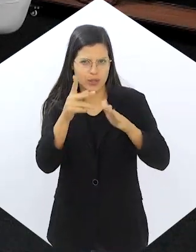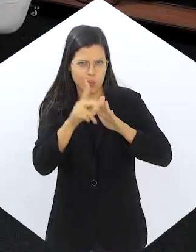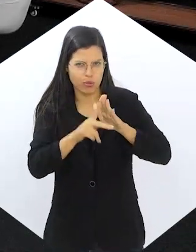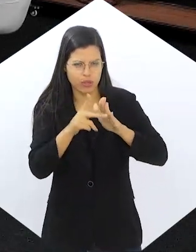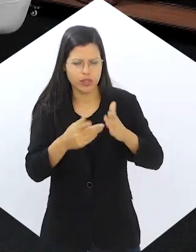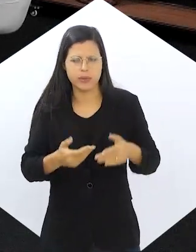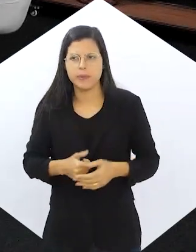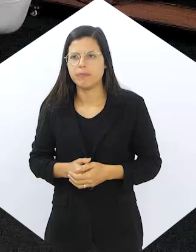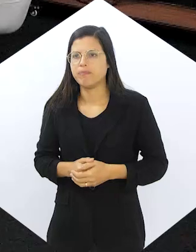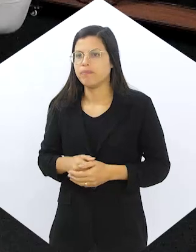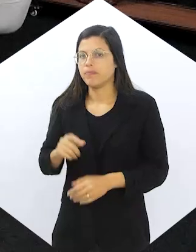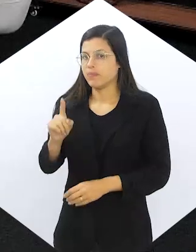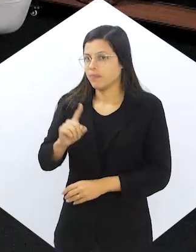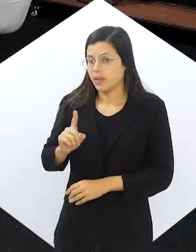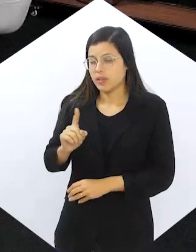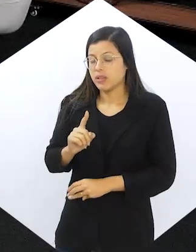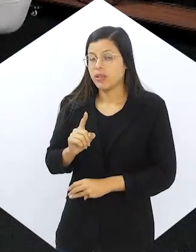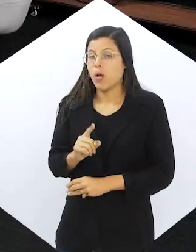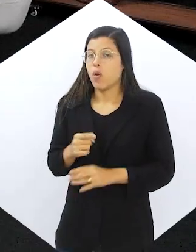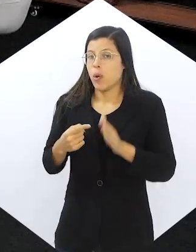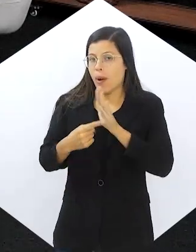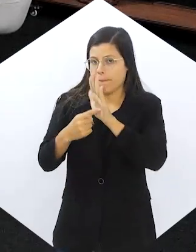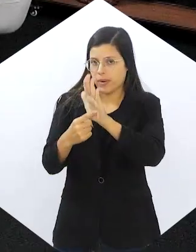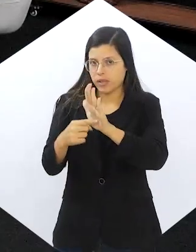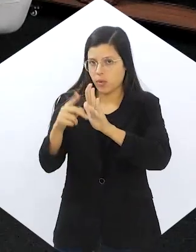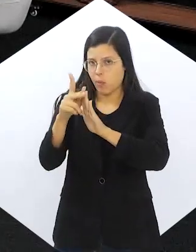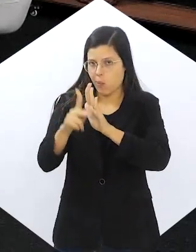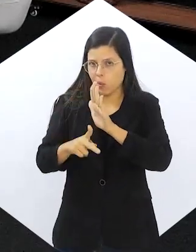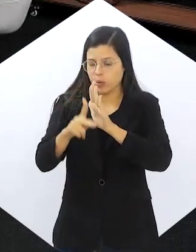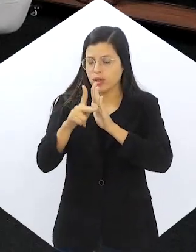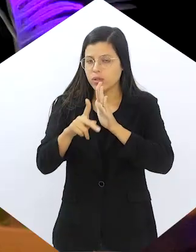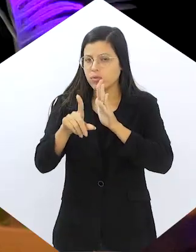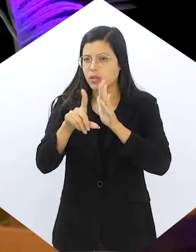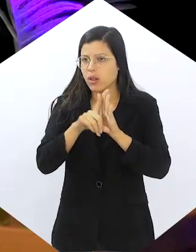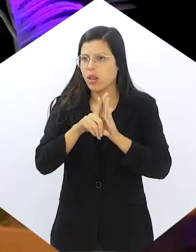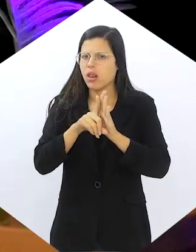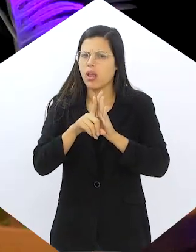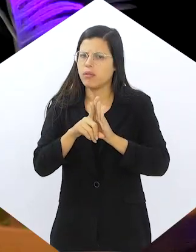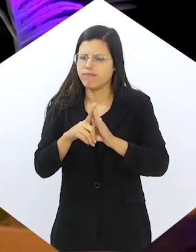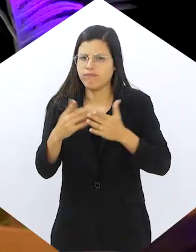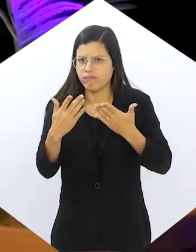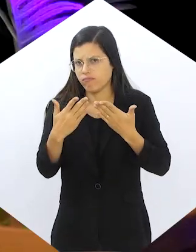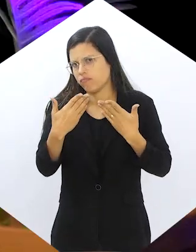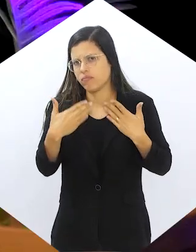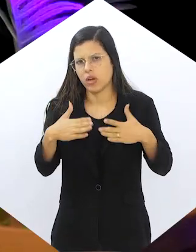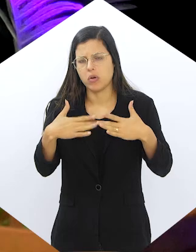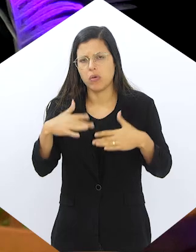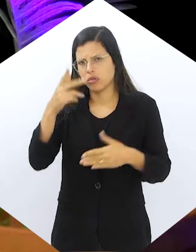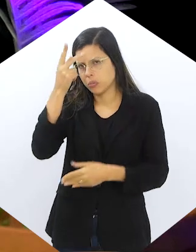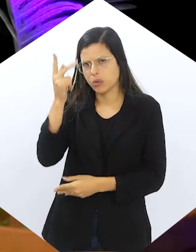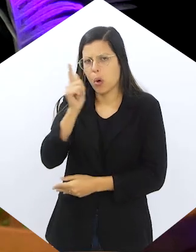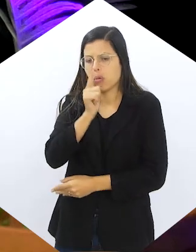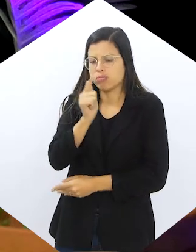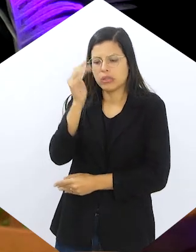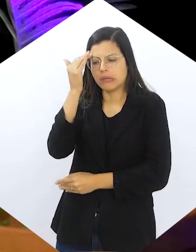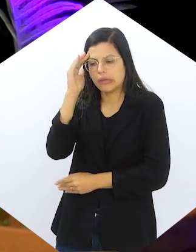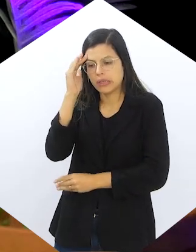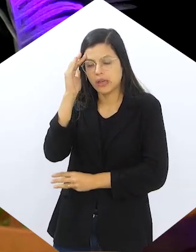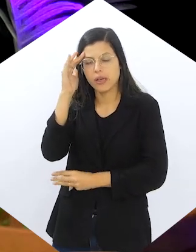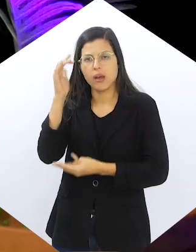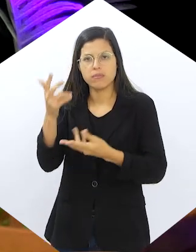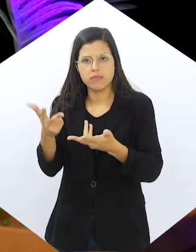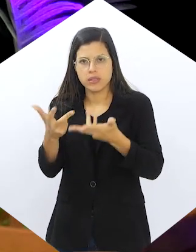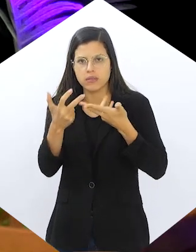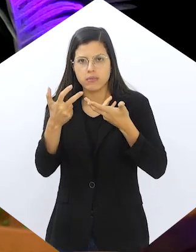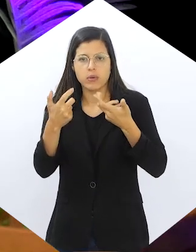projeto? Não, por incrível que pareça, não. Quando eu apresentei o projeto foi bem tranquilo, entenderam super